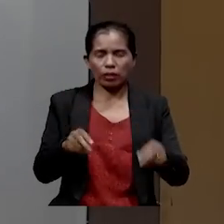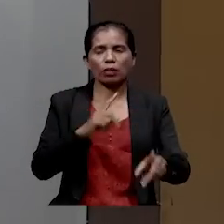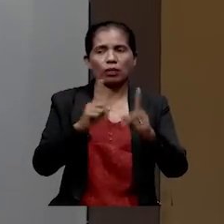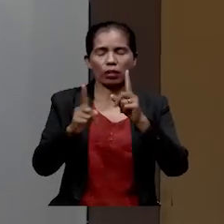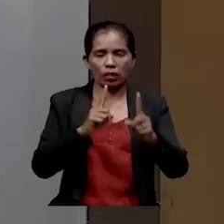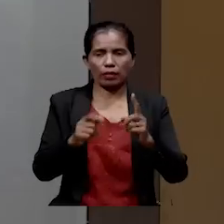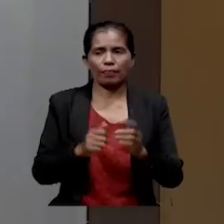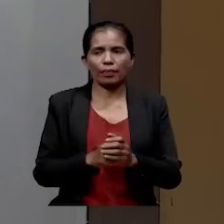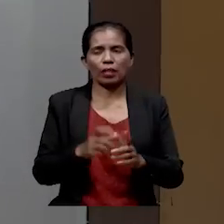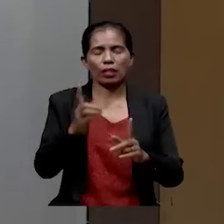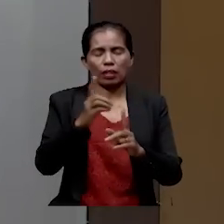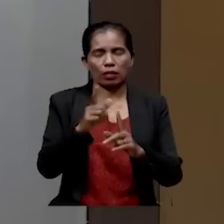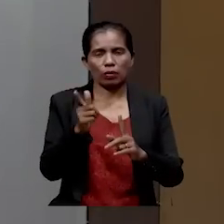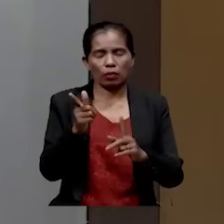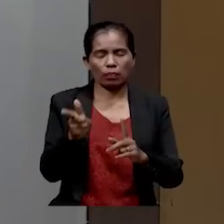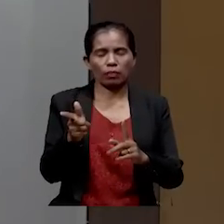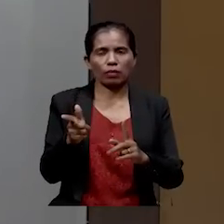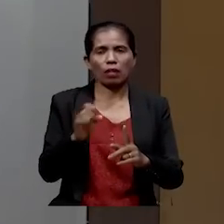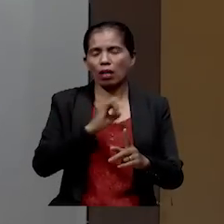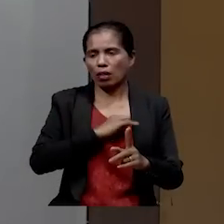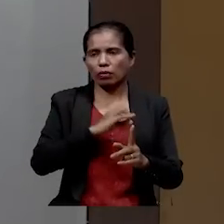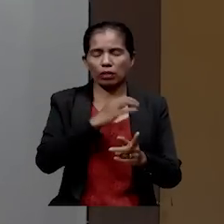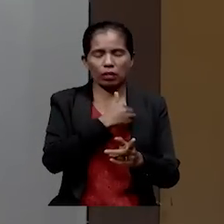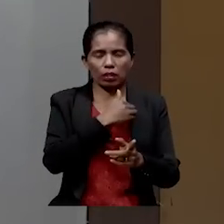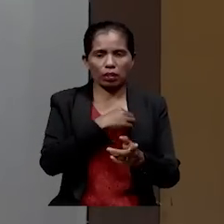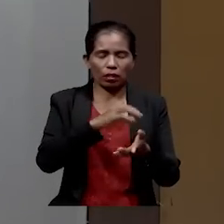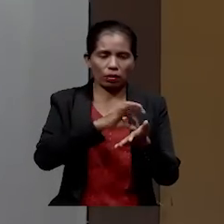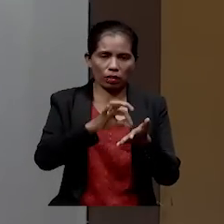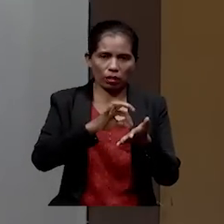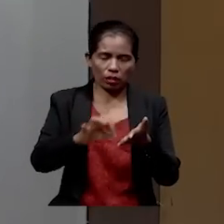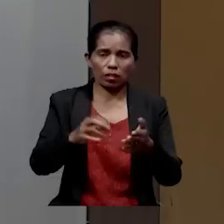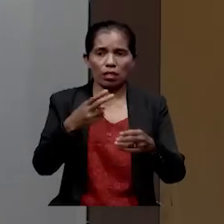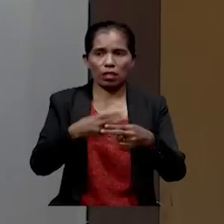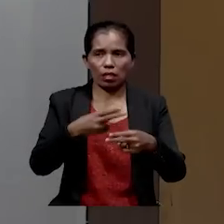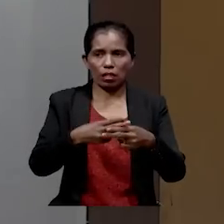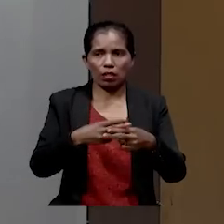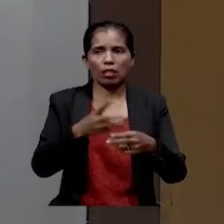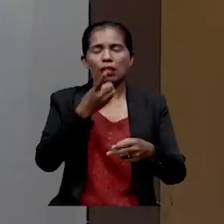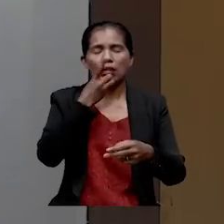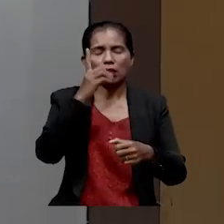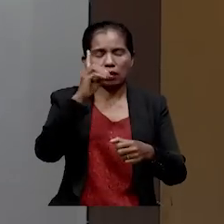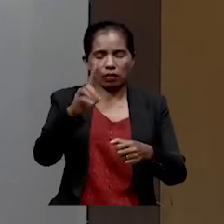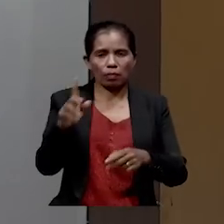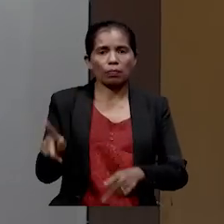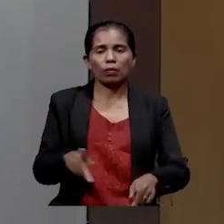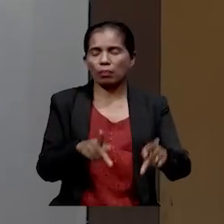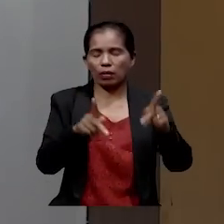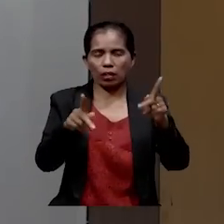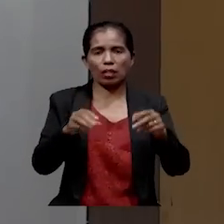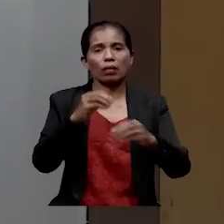dia 20 até aqui, House da Ugrisista, House da Ugrisista, declaração pública ruma,